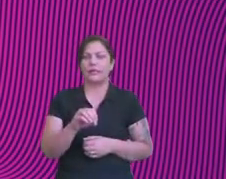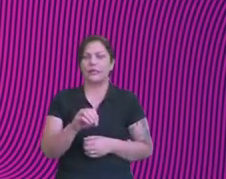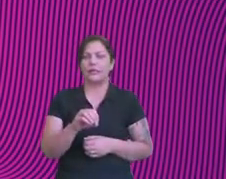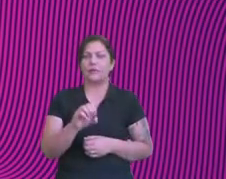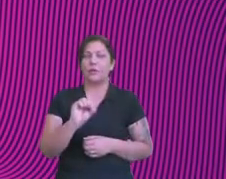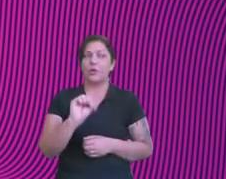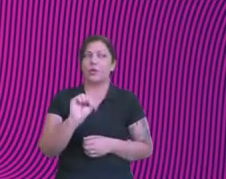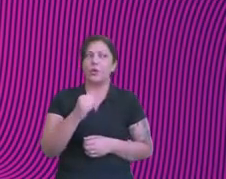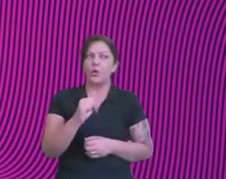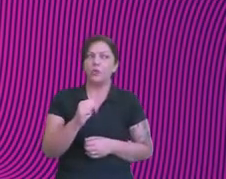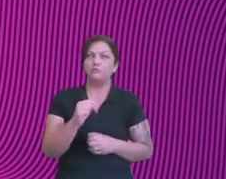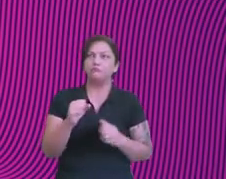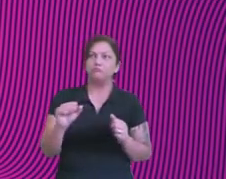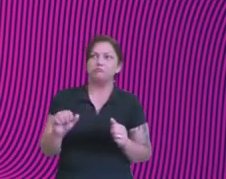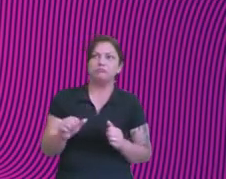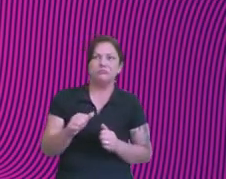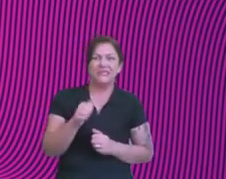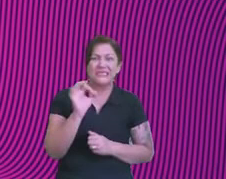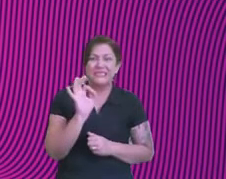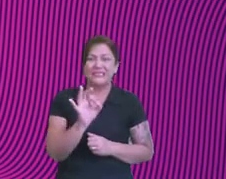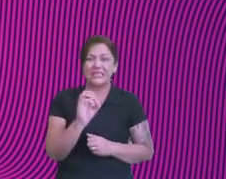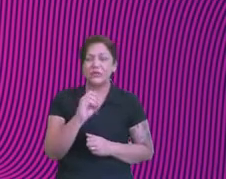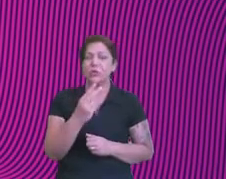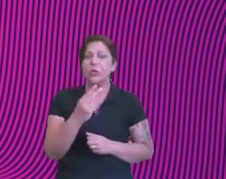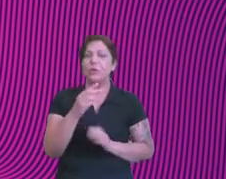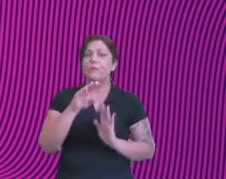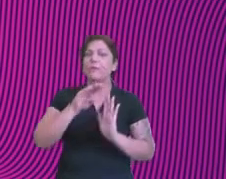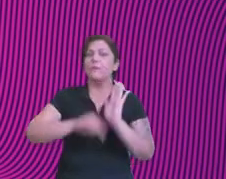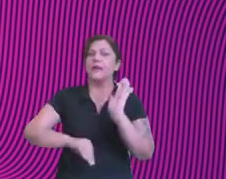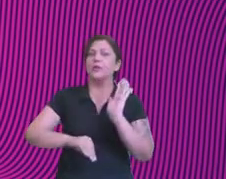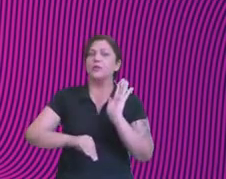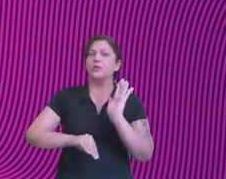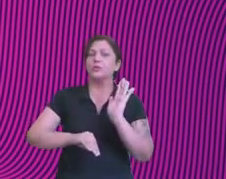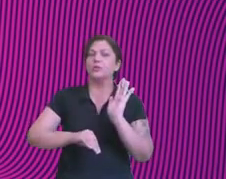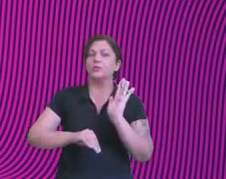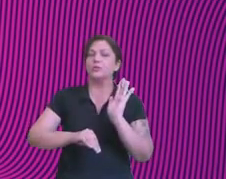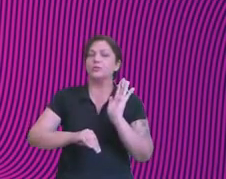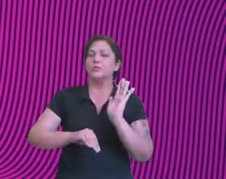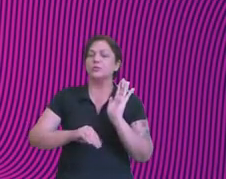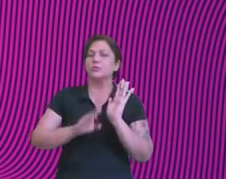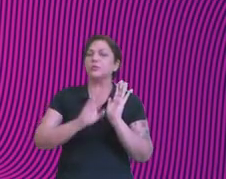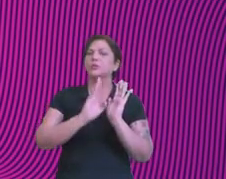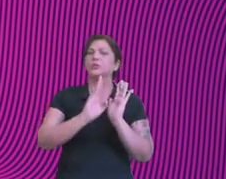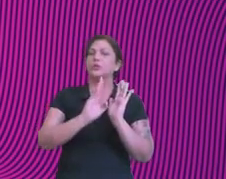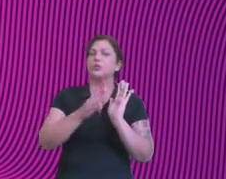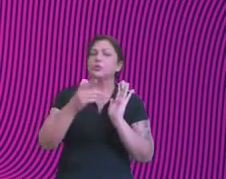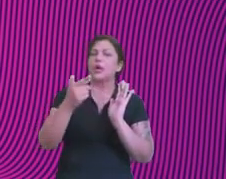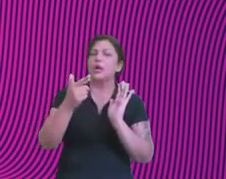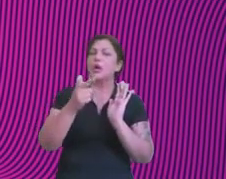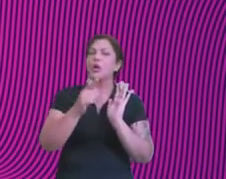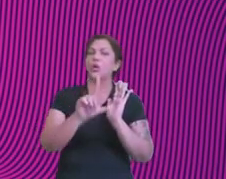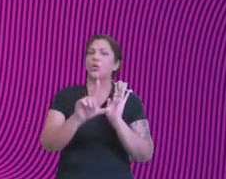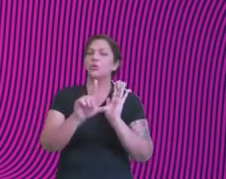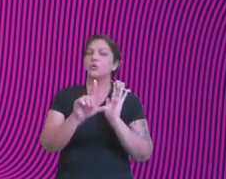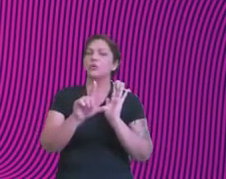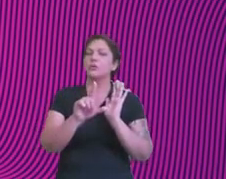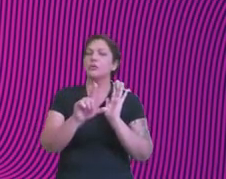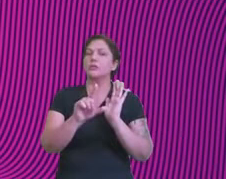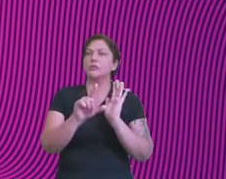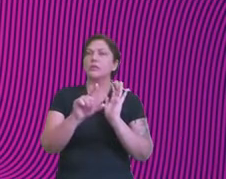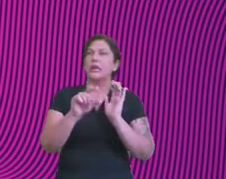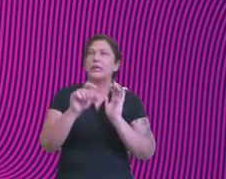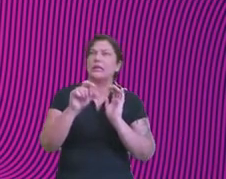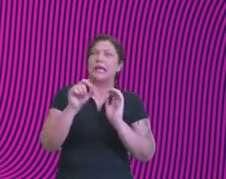8 era o ideal, ou se menos ciclos a gente pudesse ter uma resposta com menos